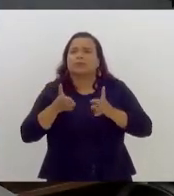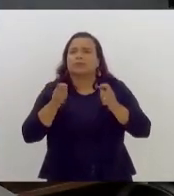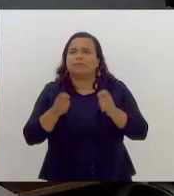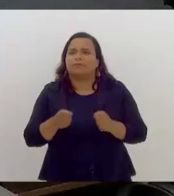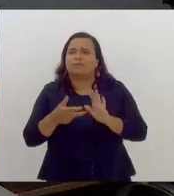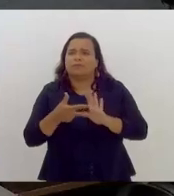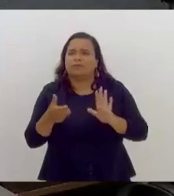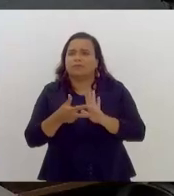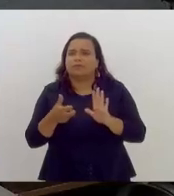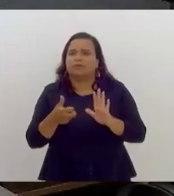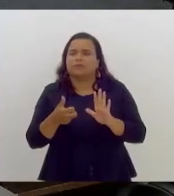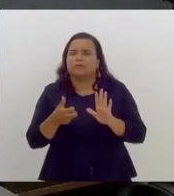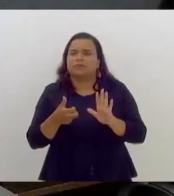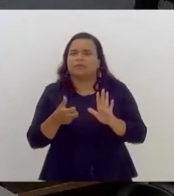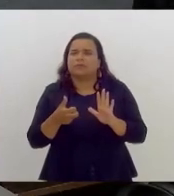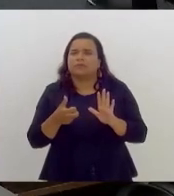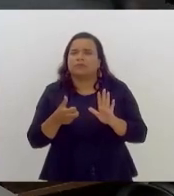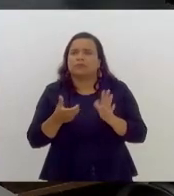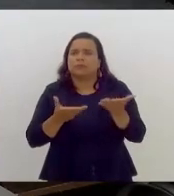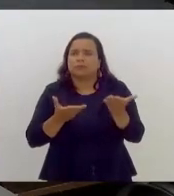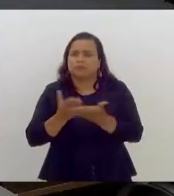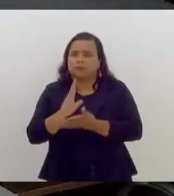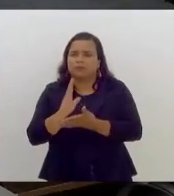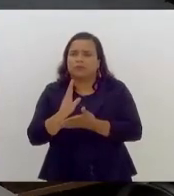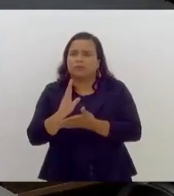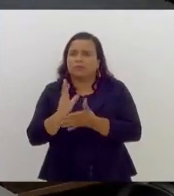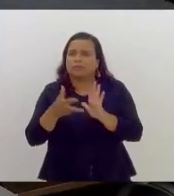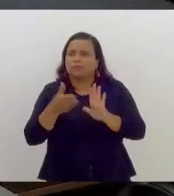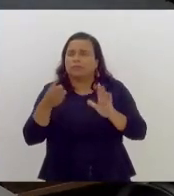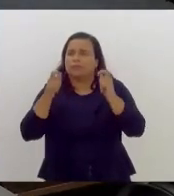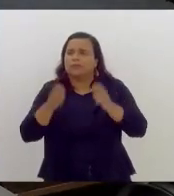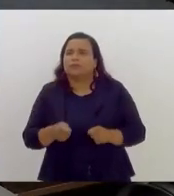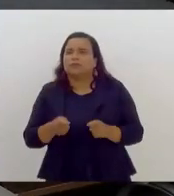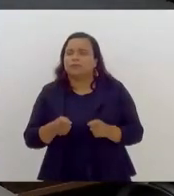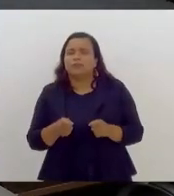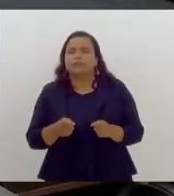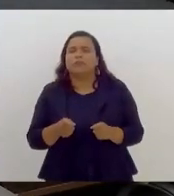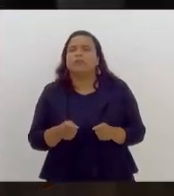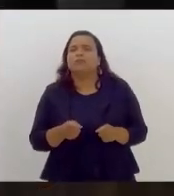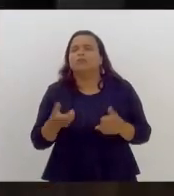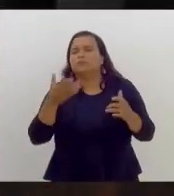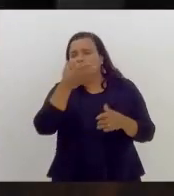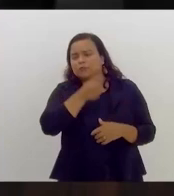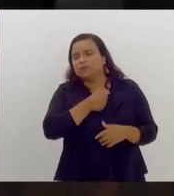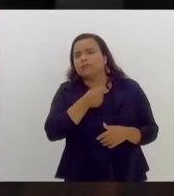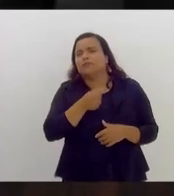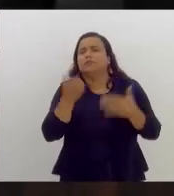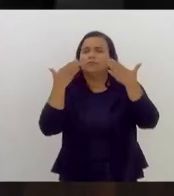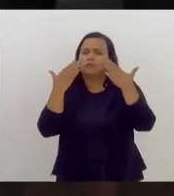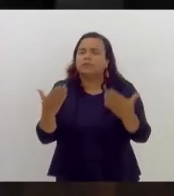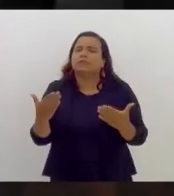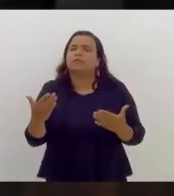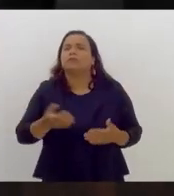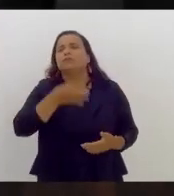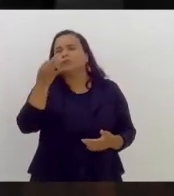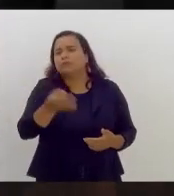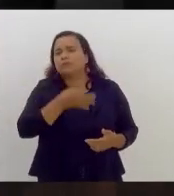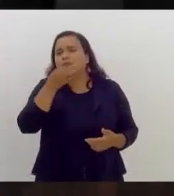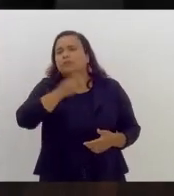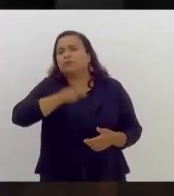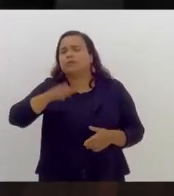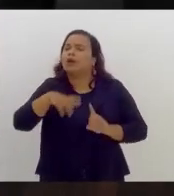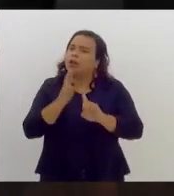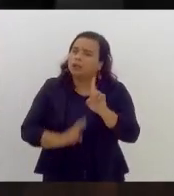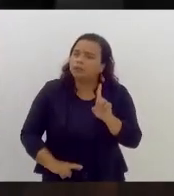aprovam nisso como estão, aprovado o veto, mantém o veto. Agora, salvo o destaque, com parecer do eminente